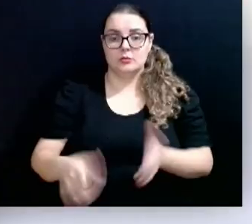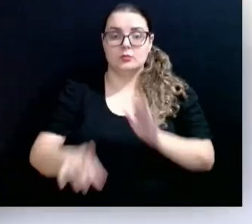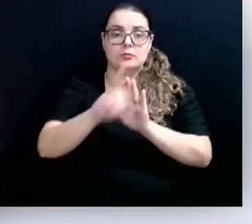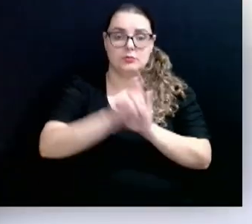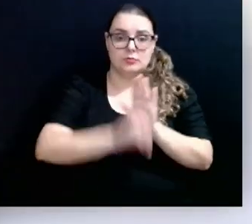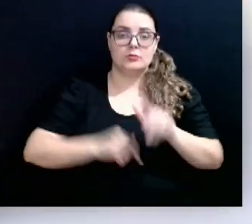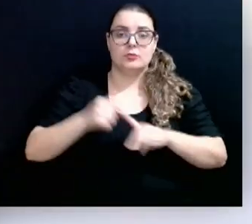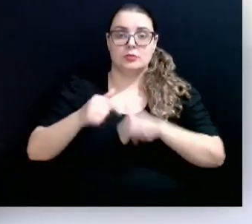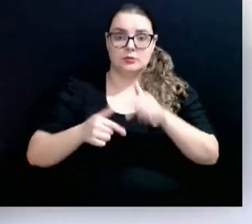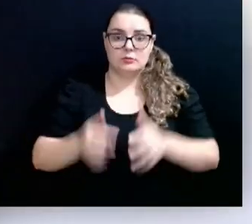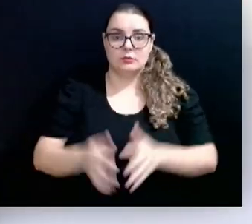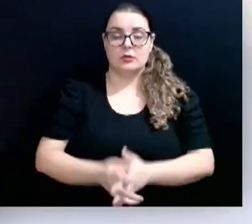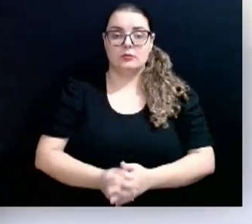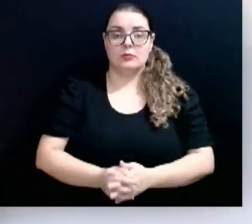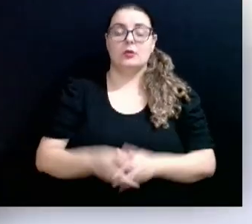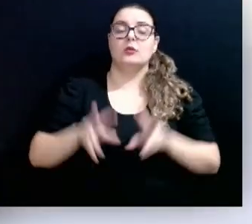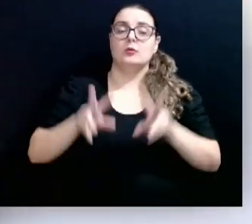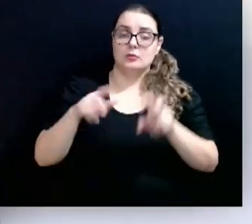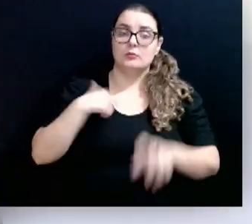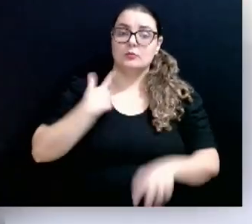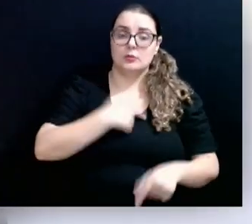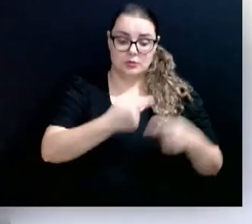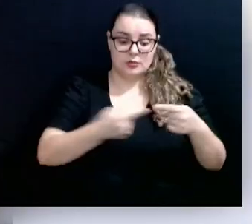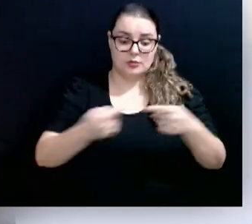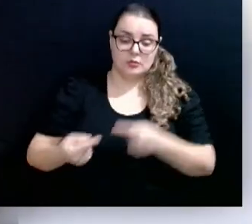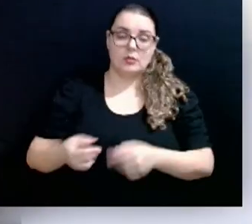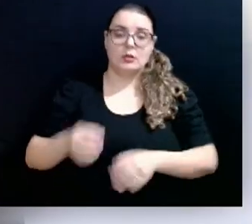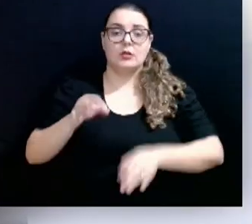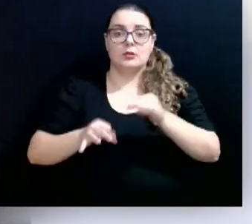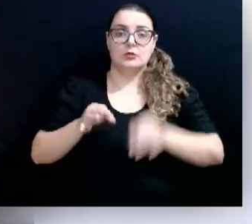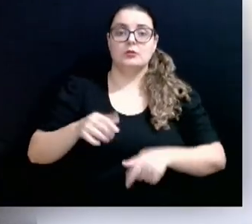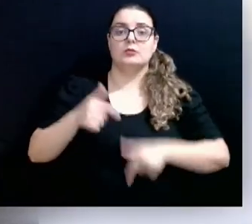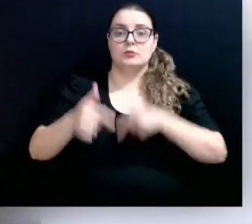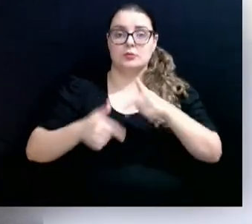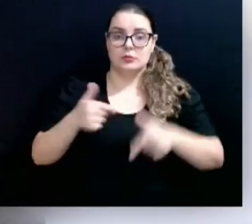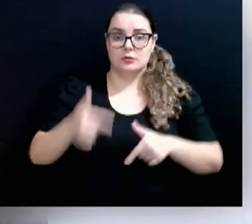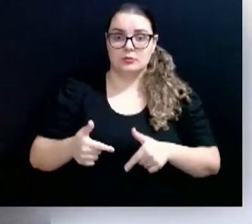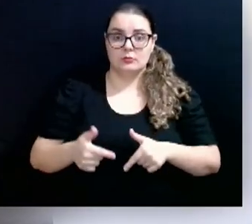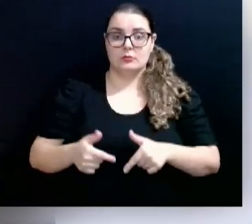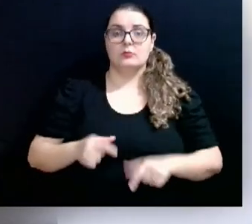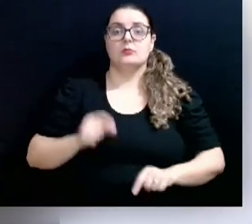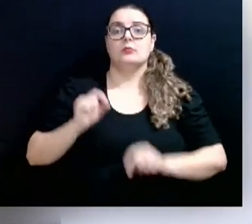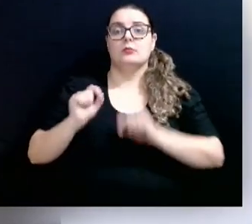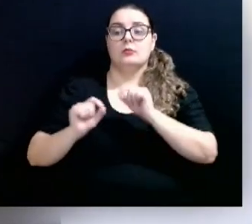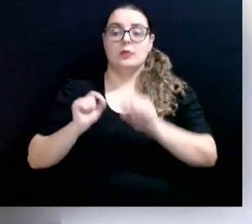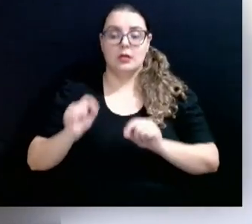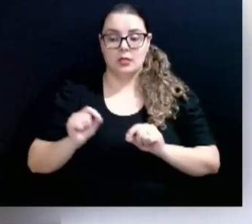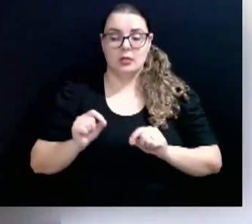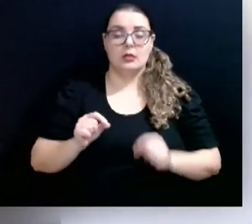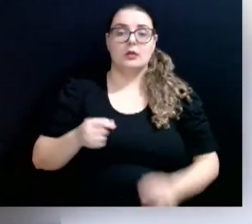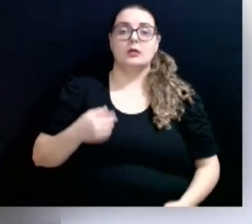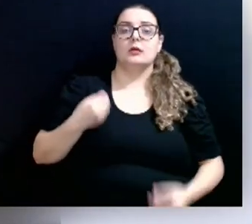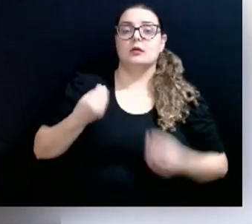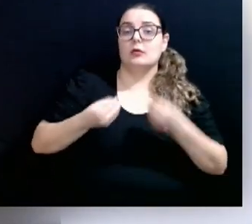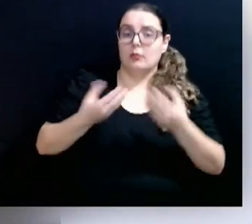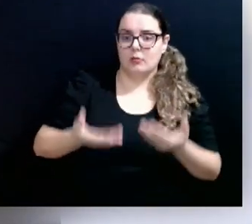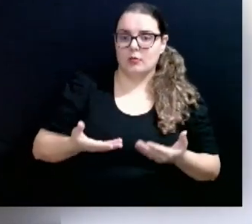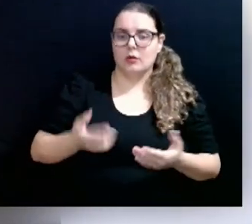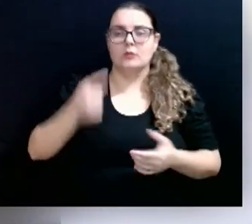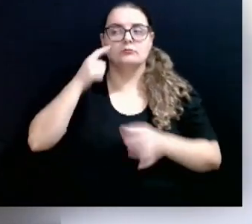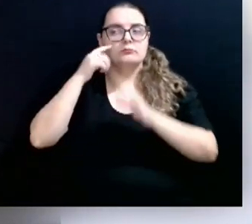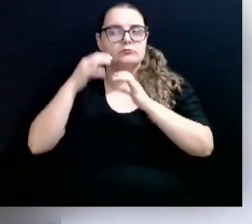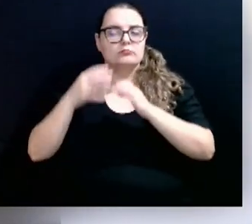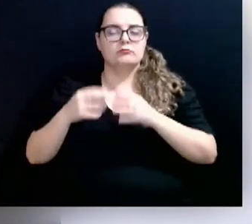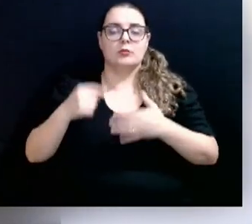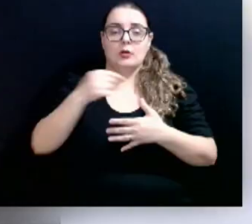O tema que nós discutimos é justiça do trabalho para quê e para quem. Eu acho que fez uma reflexão, uma abordagem muito interessante. A